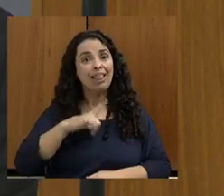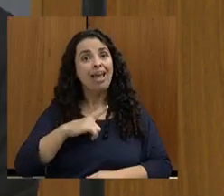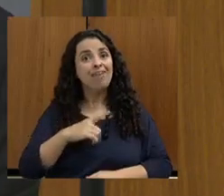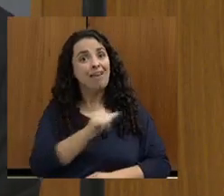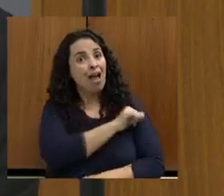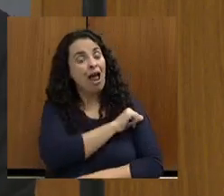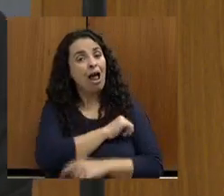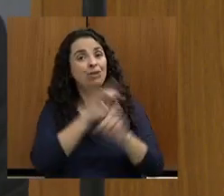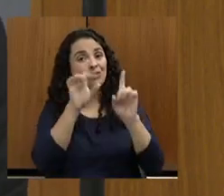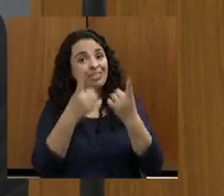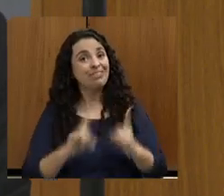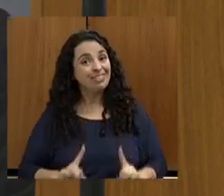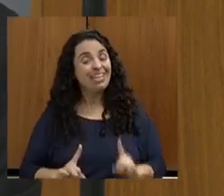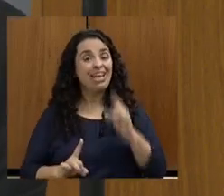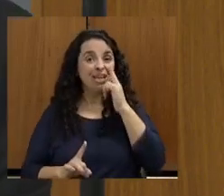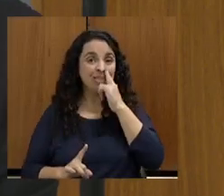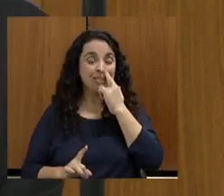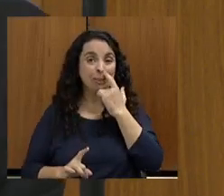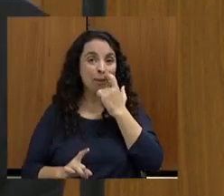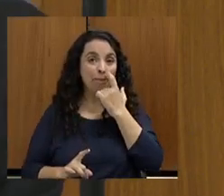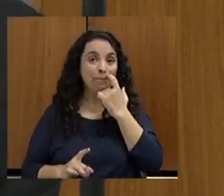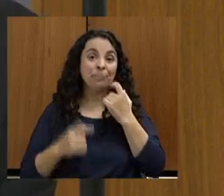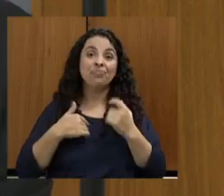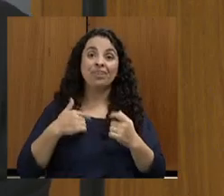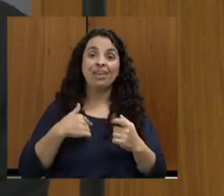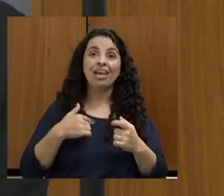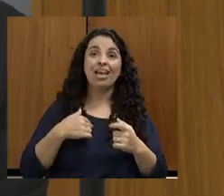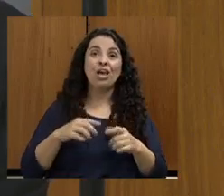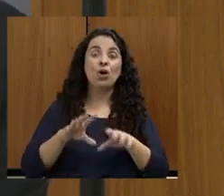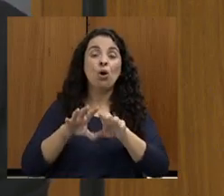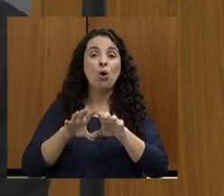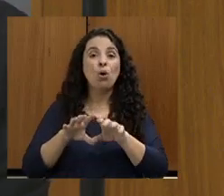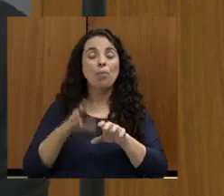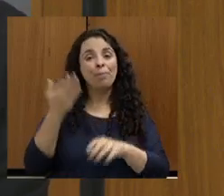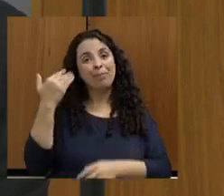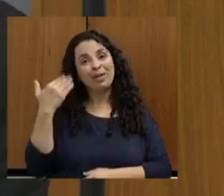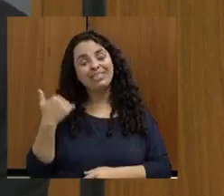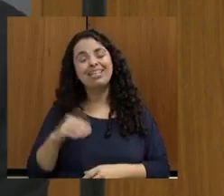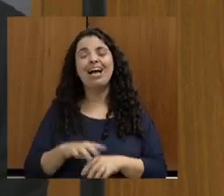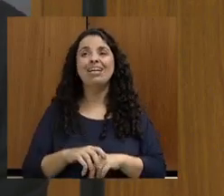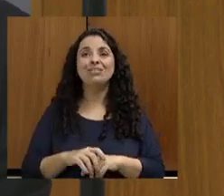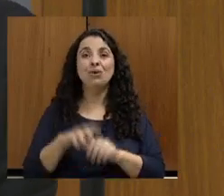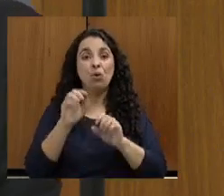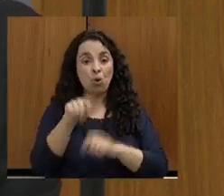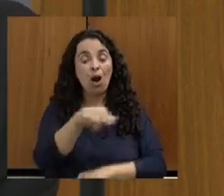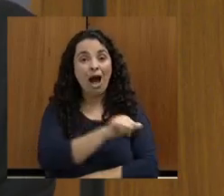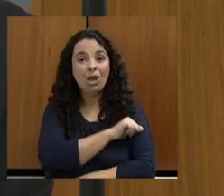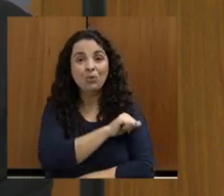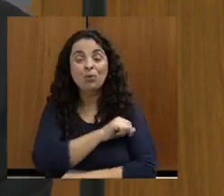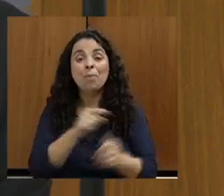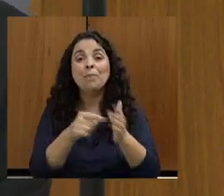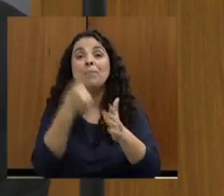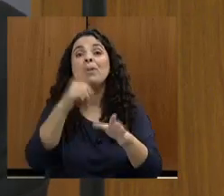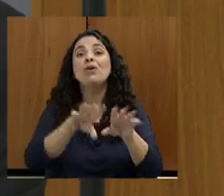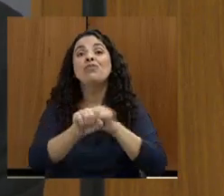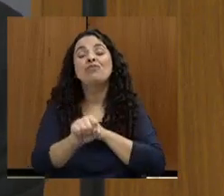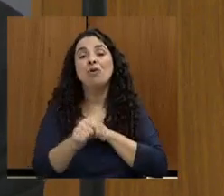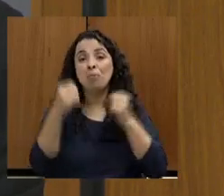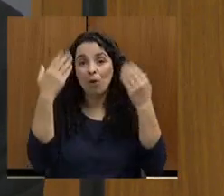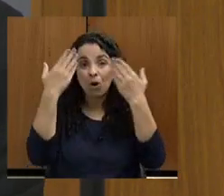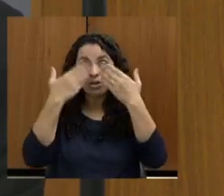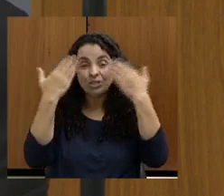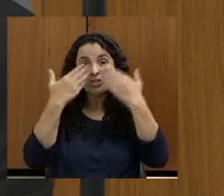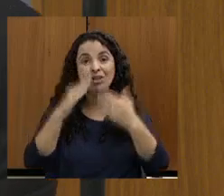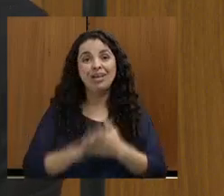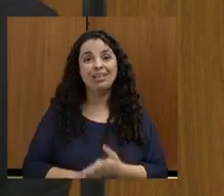quase que de maneira pioneira, alguns dos primeiros alunos com deficiência visual no Centro Universitário do Triângulo de Uberlândia, minha irmã formou a primeira aluna